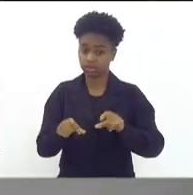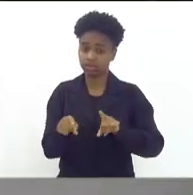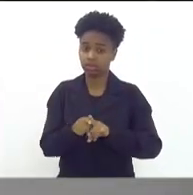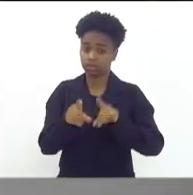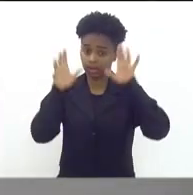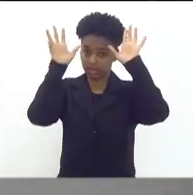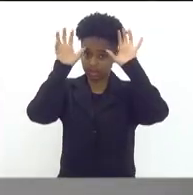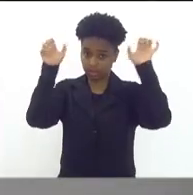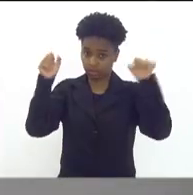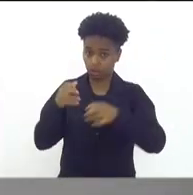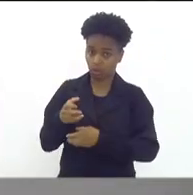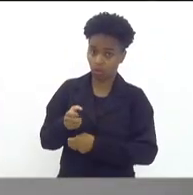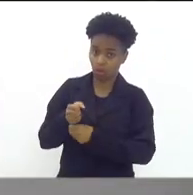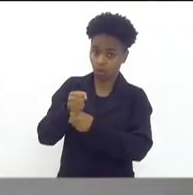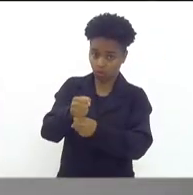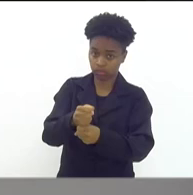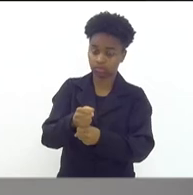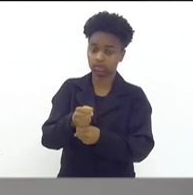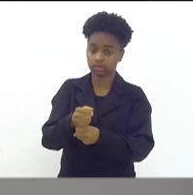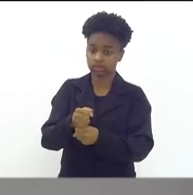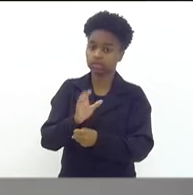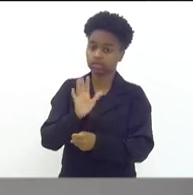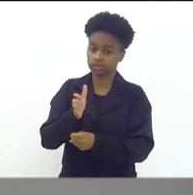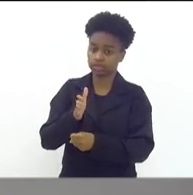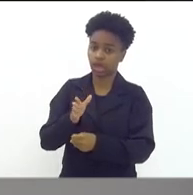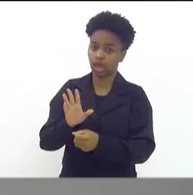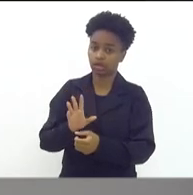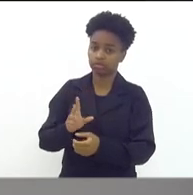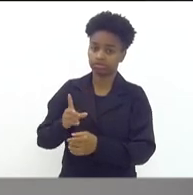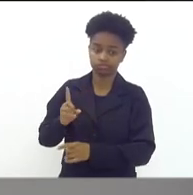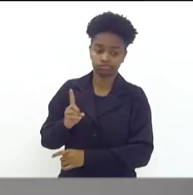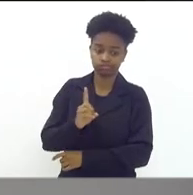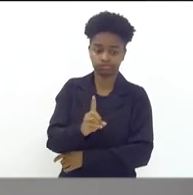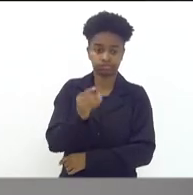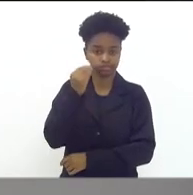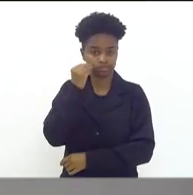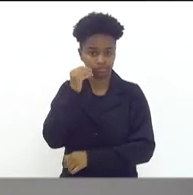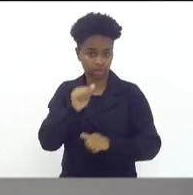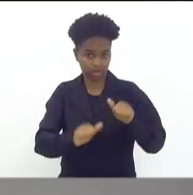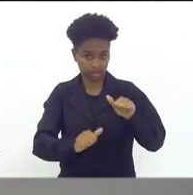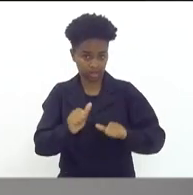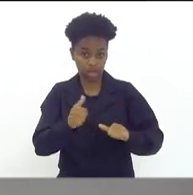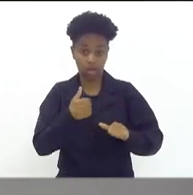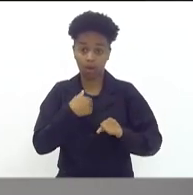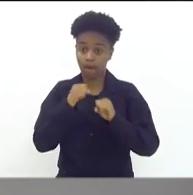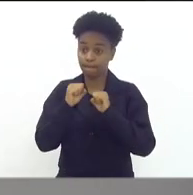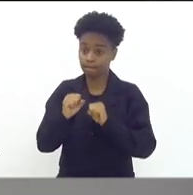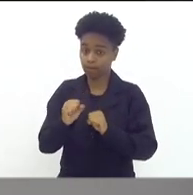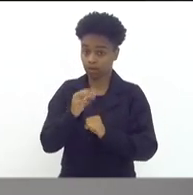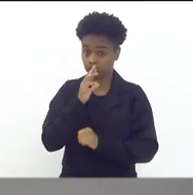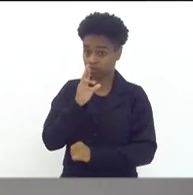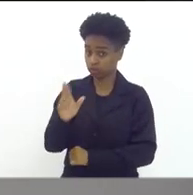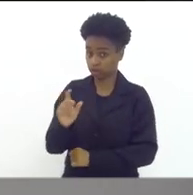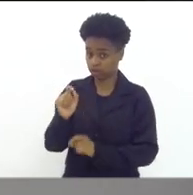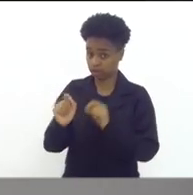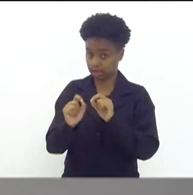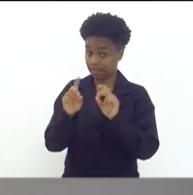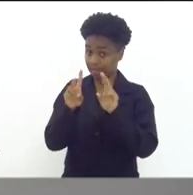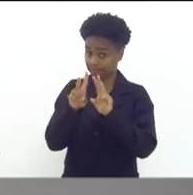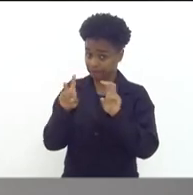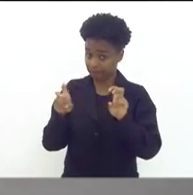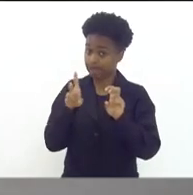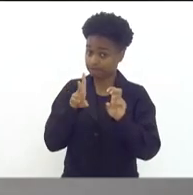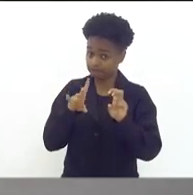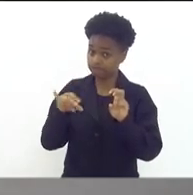Tribunal de Contas esteve na na agência para verificar esse assunto O que eu posso garantir ao senhor esse assunto vai